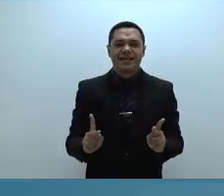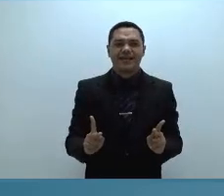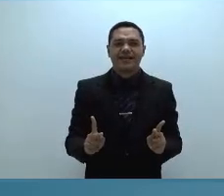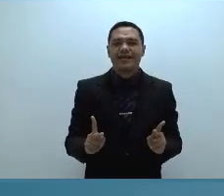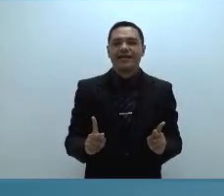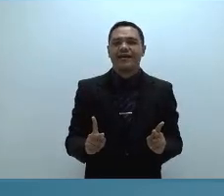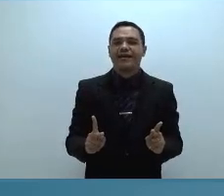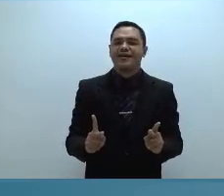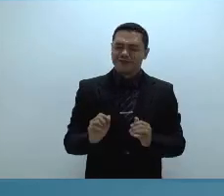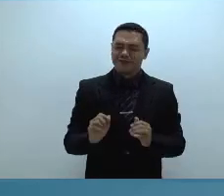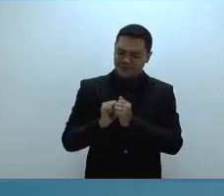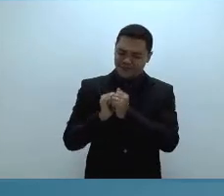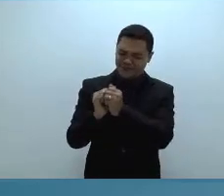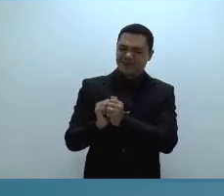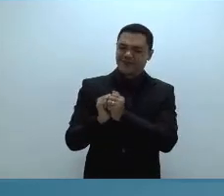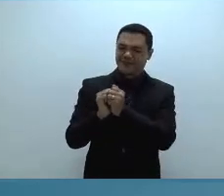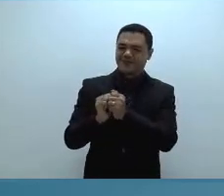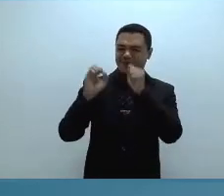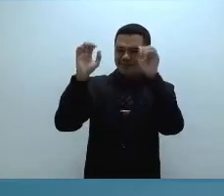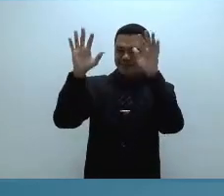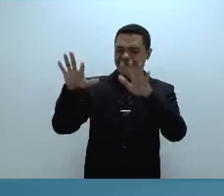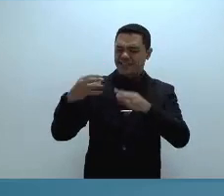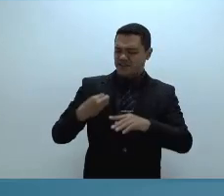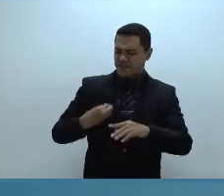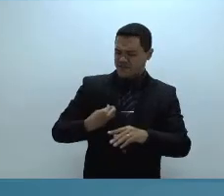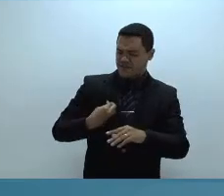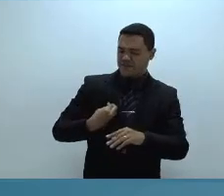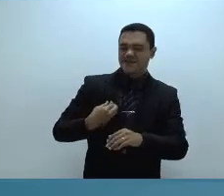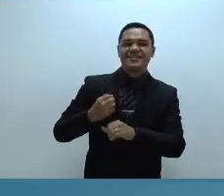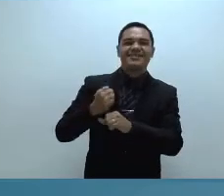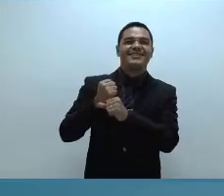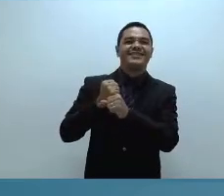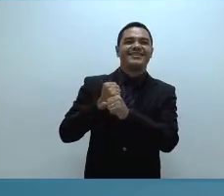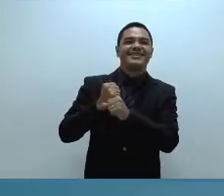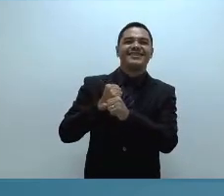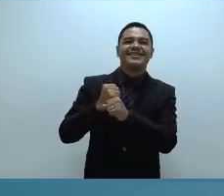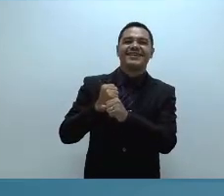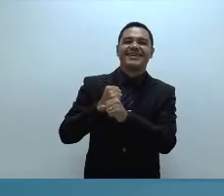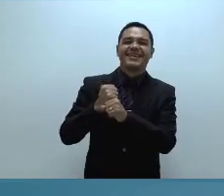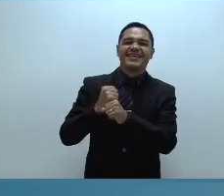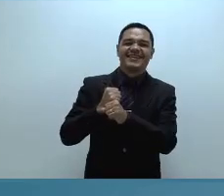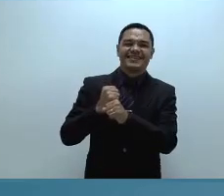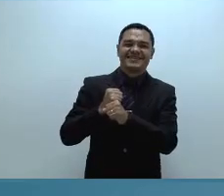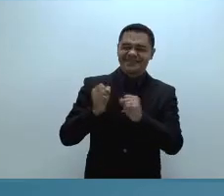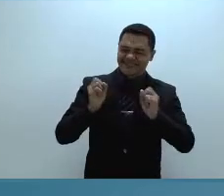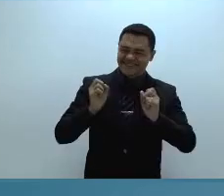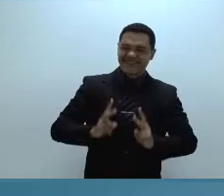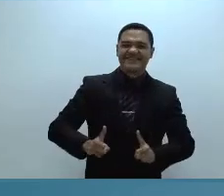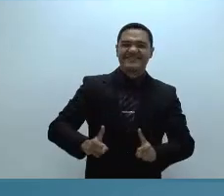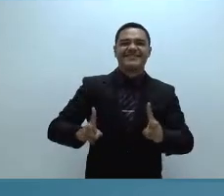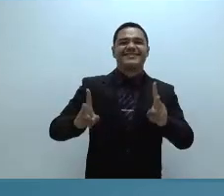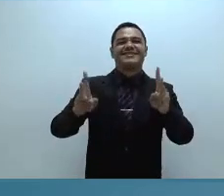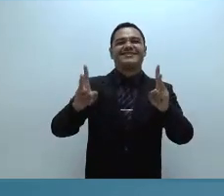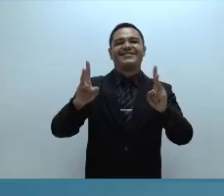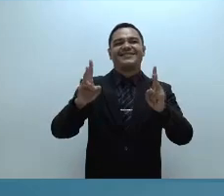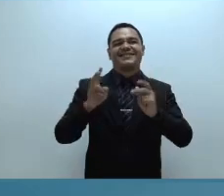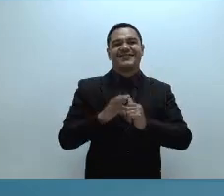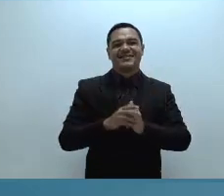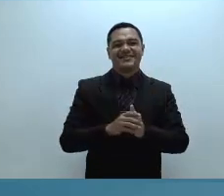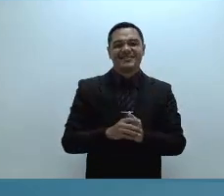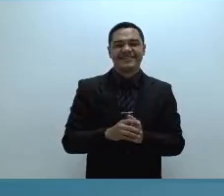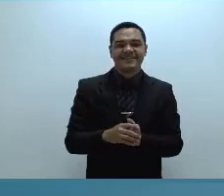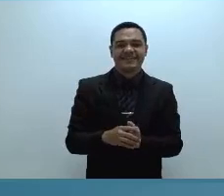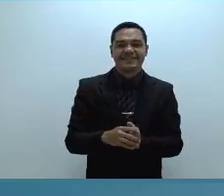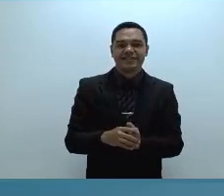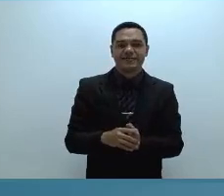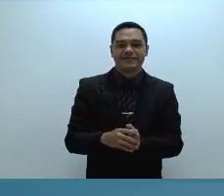suas vidas. E longa vida também, como disse a desembargadora Vânia, longa vida, vida longa. Que